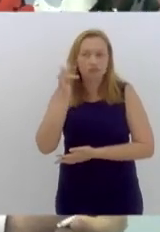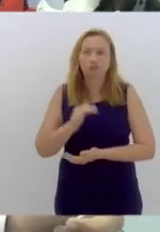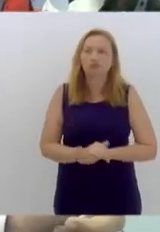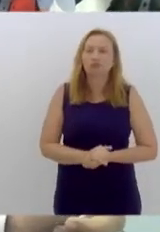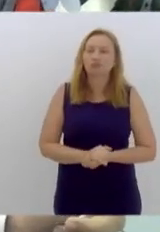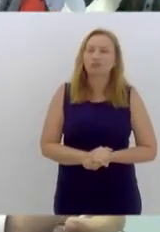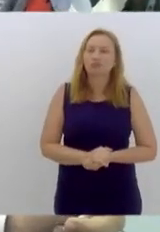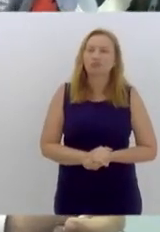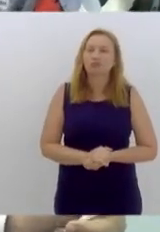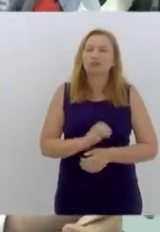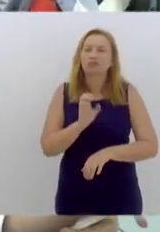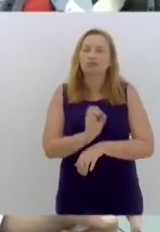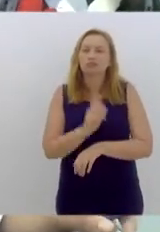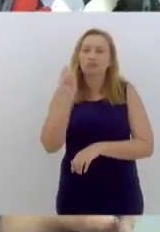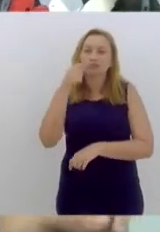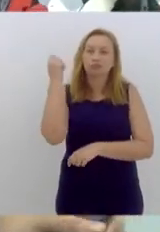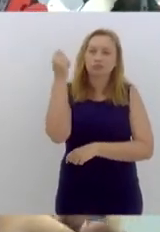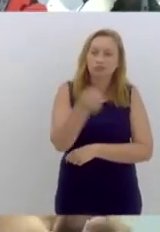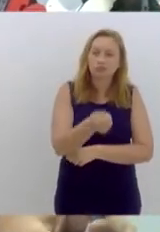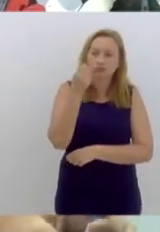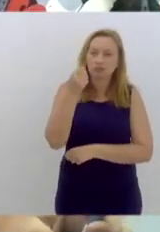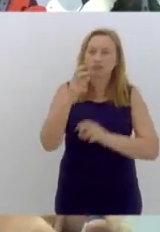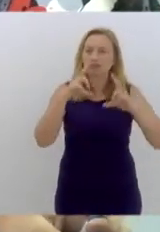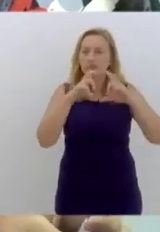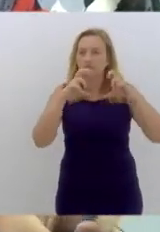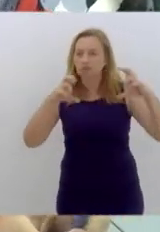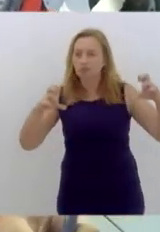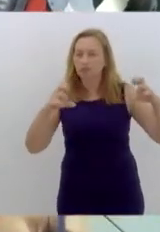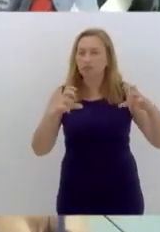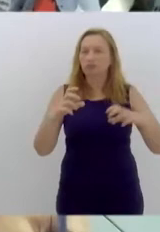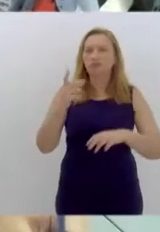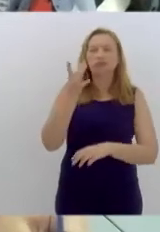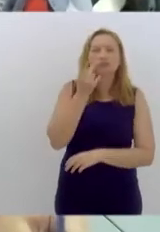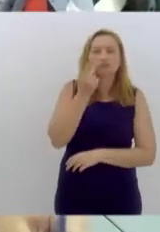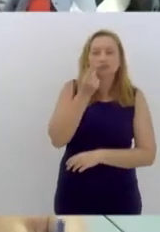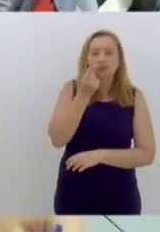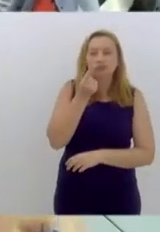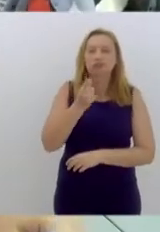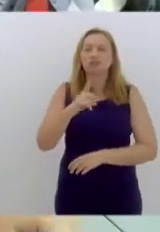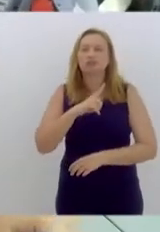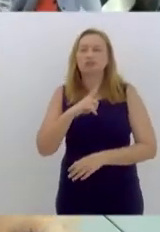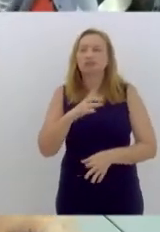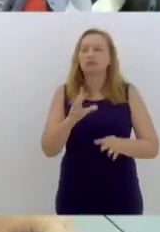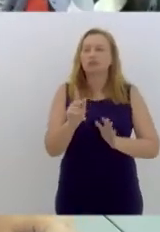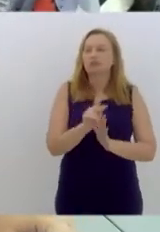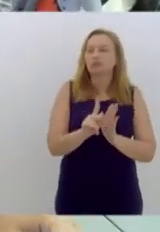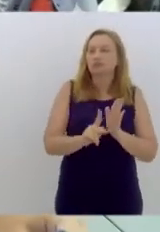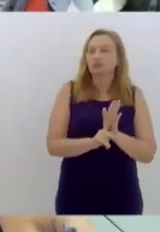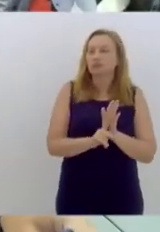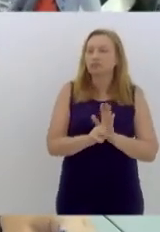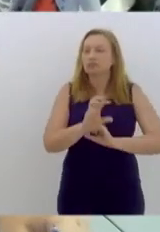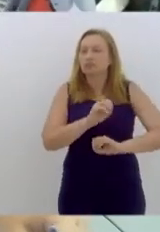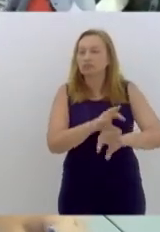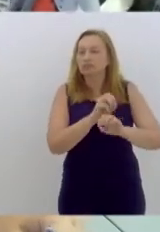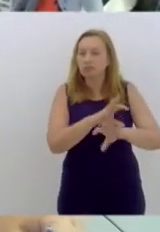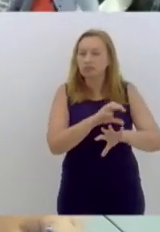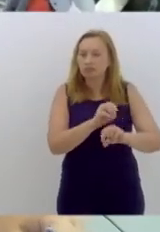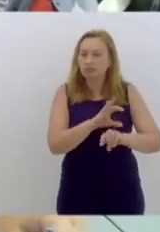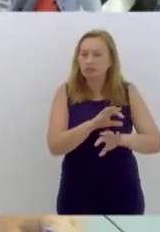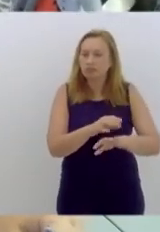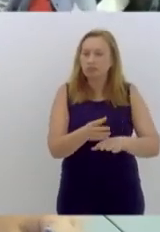caso do Estado do Rio Grande do Sul, de Santa Catarina e do Ceará. O Ceará tem esse projeto de ICMS educacional